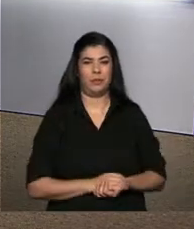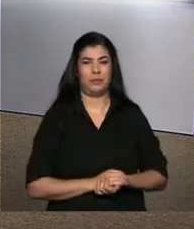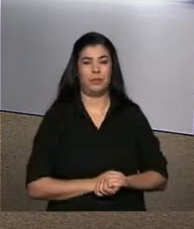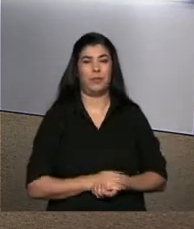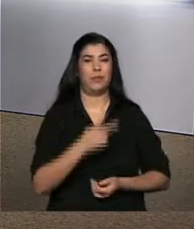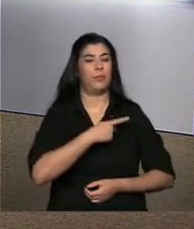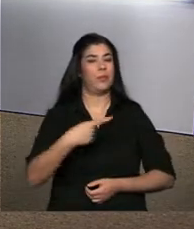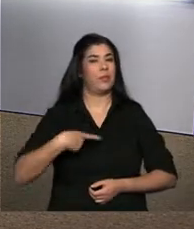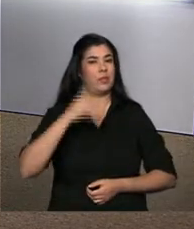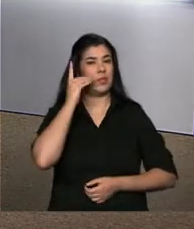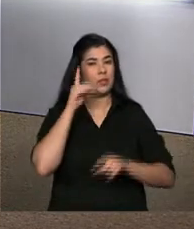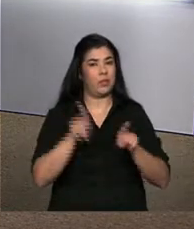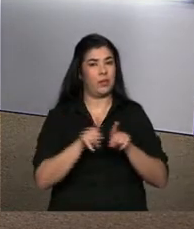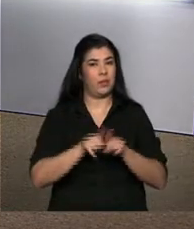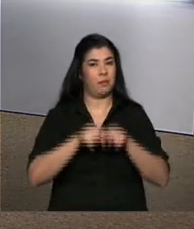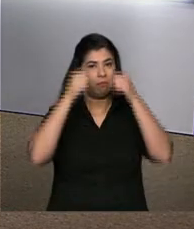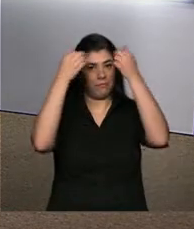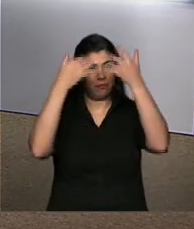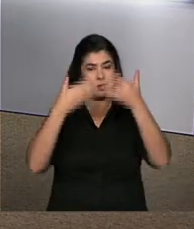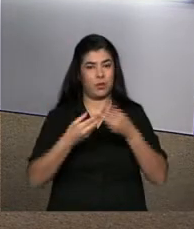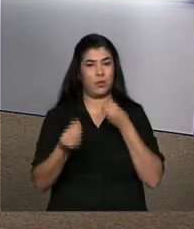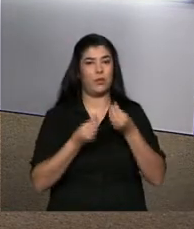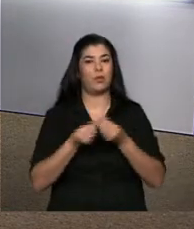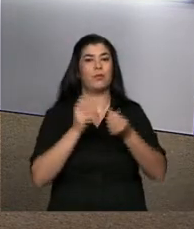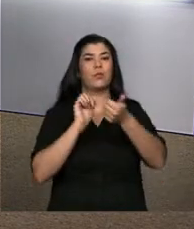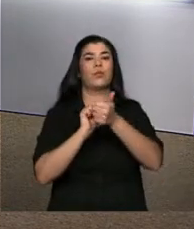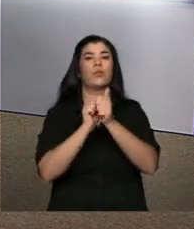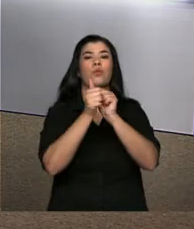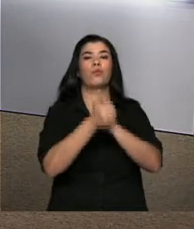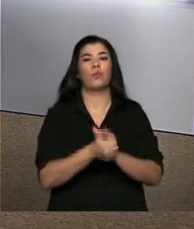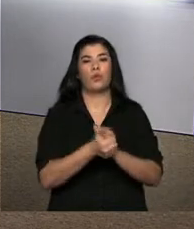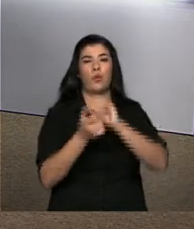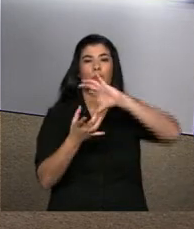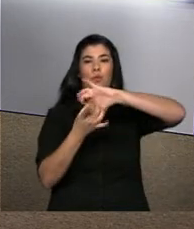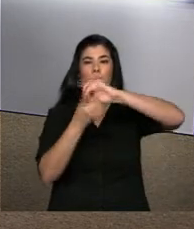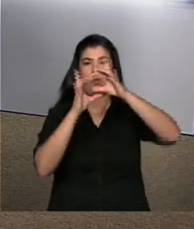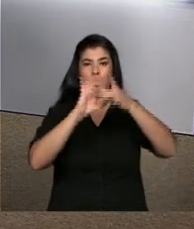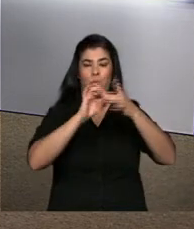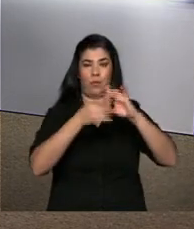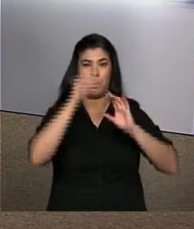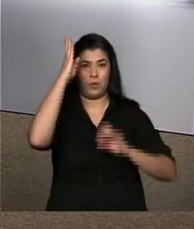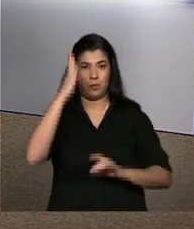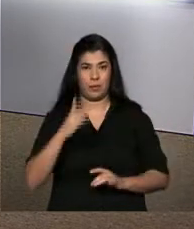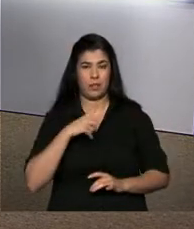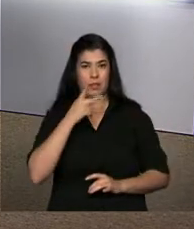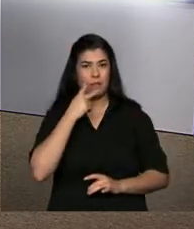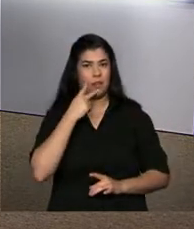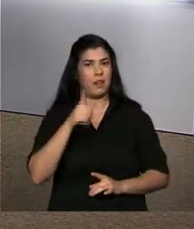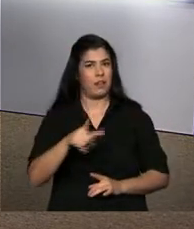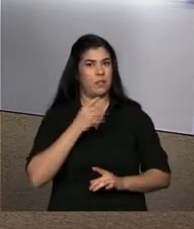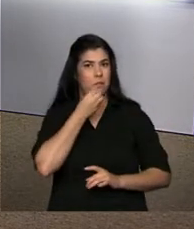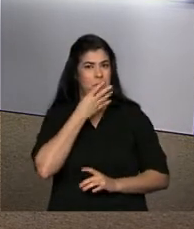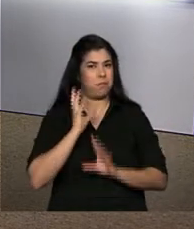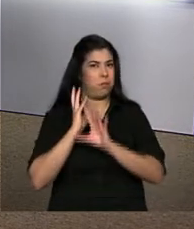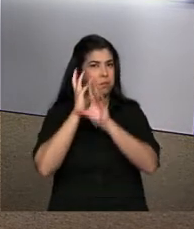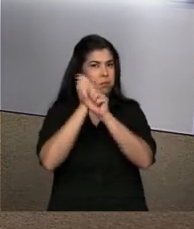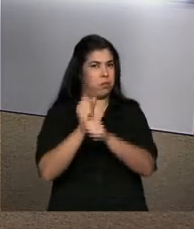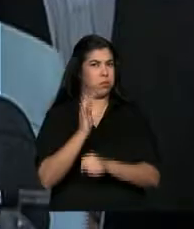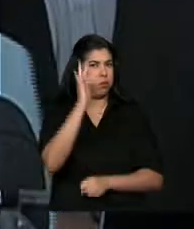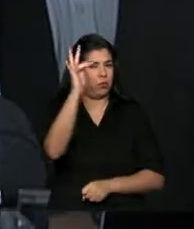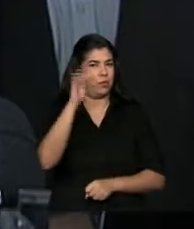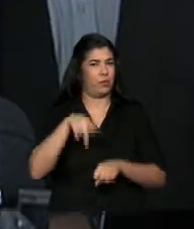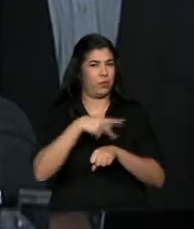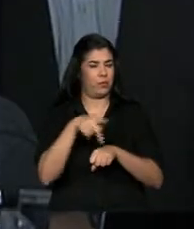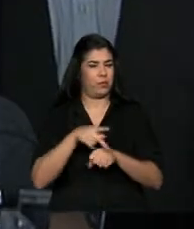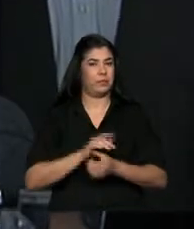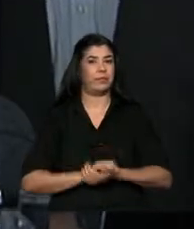a presidenta Dilma Rousseff falou também sobre os Jogos Olímpicos Brasileiros e disse que eles deixarão um legado para o país.